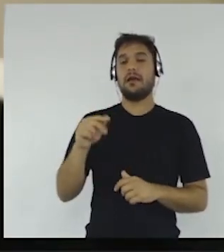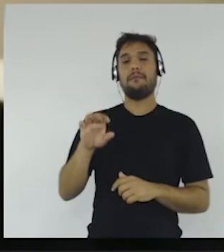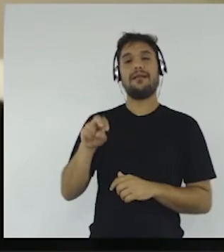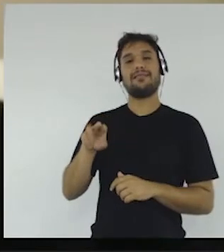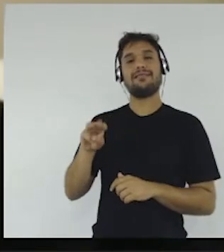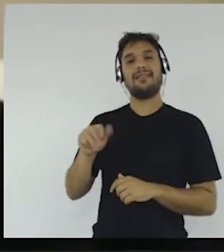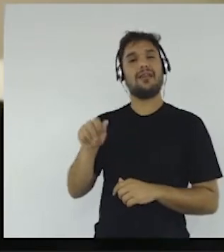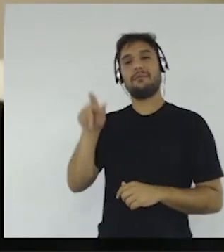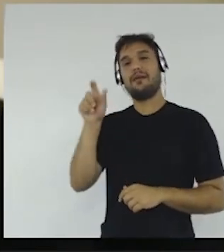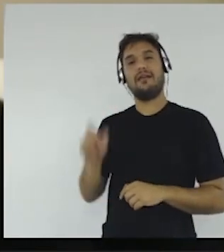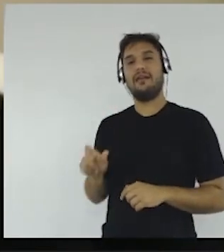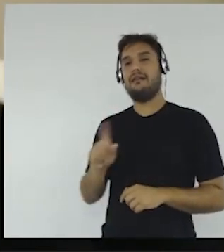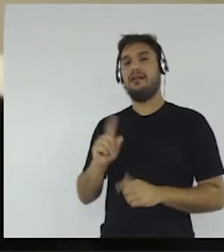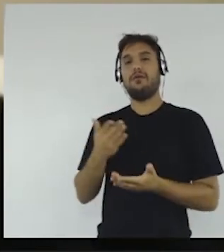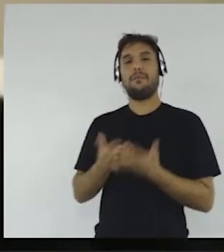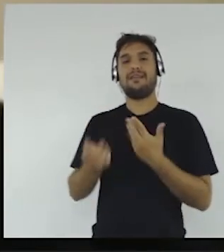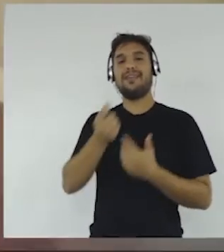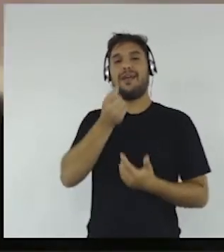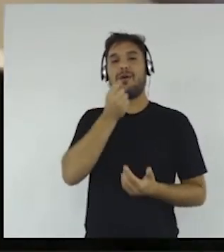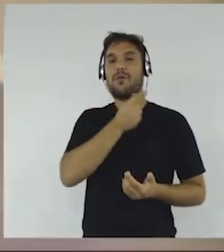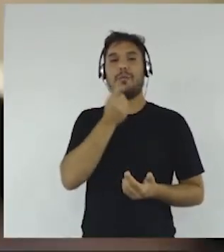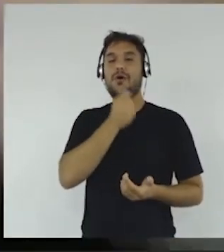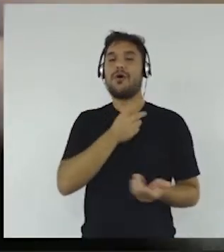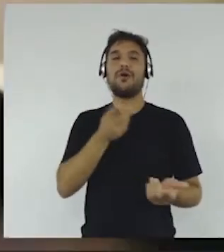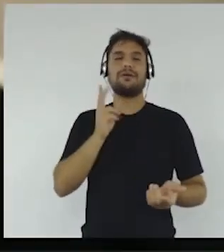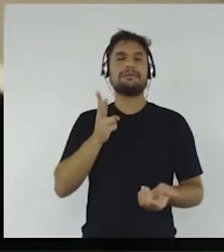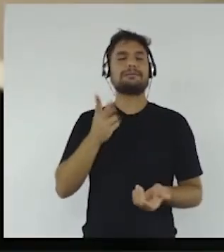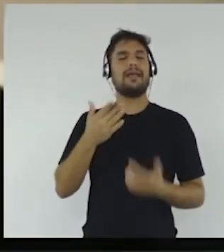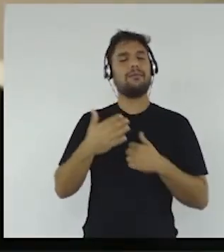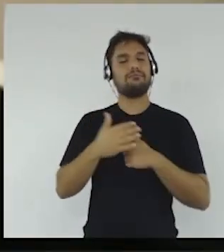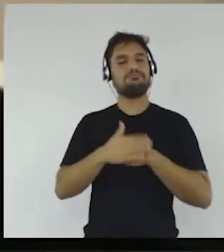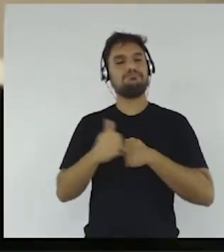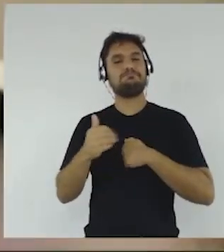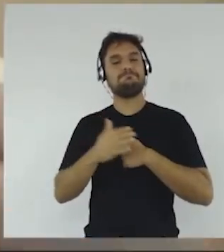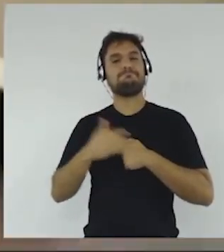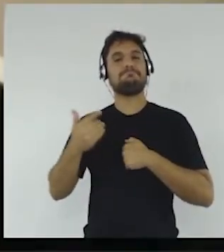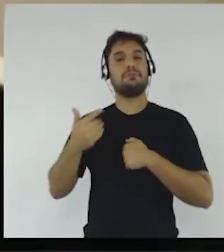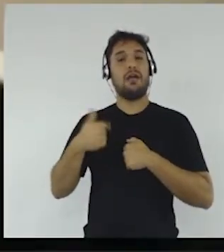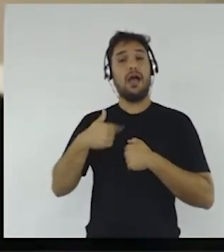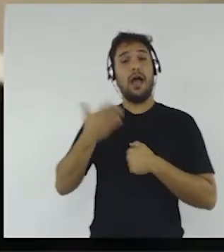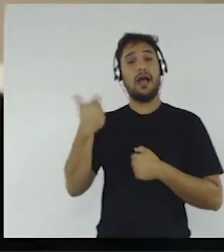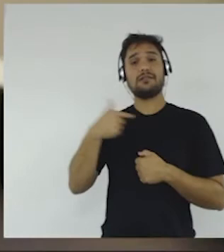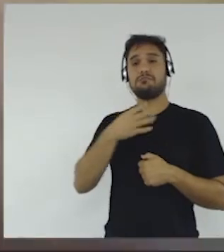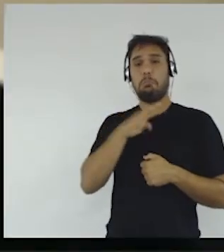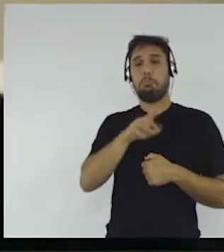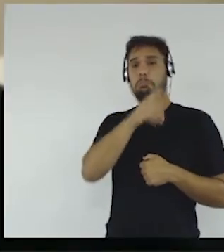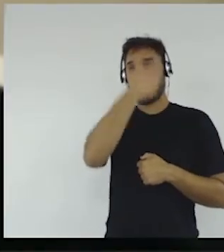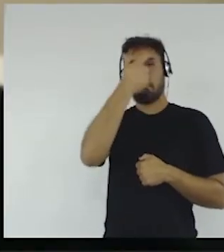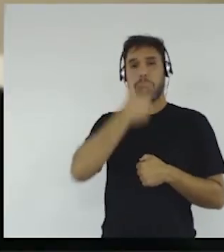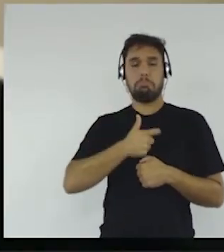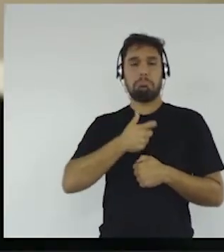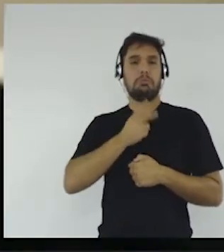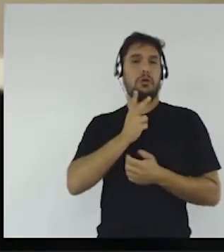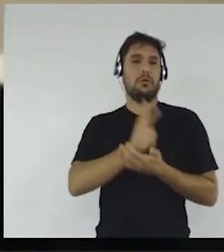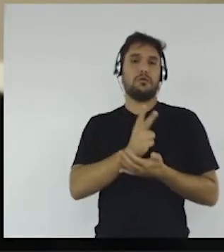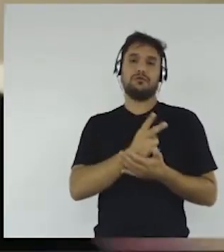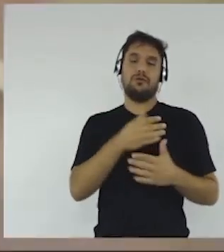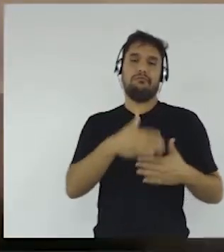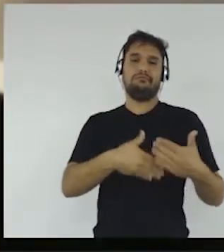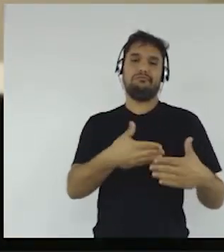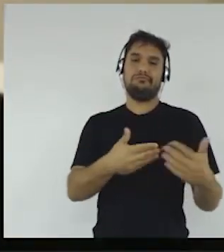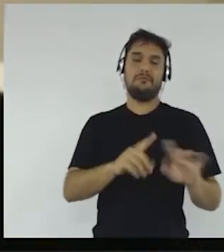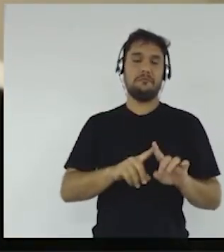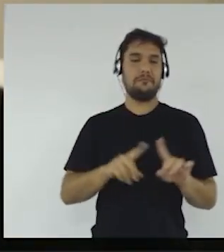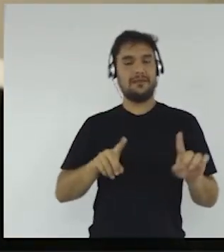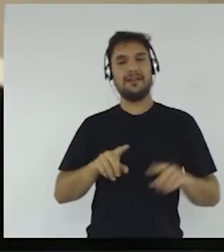perdeu o humor, sempre me tratou, eu era um desconhecido e continuei desconhecido,